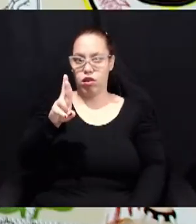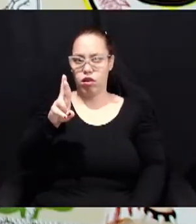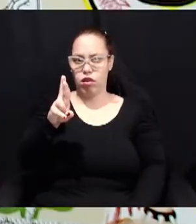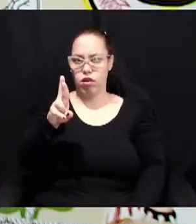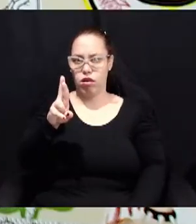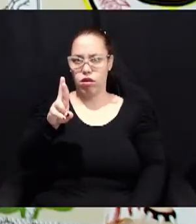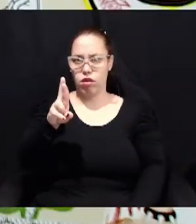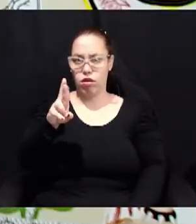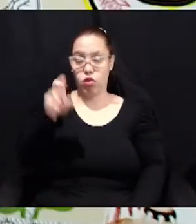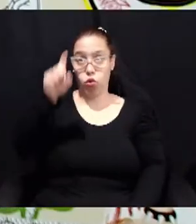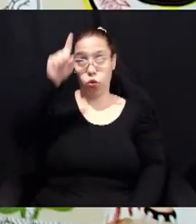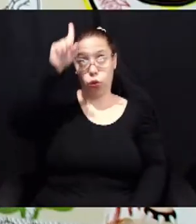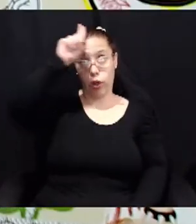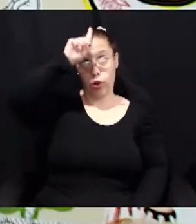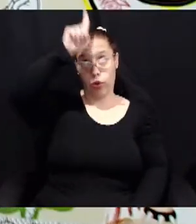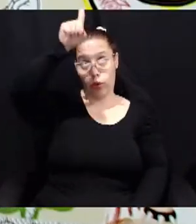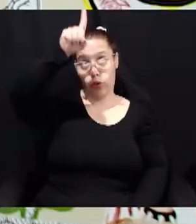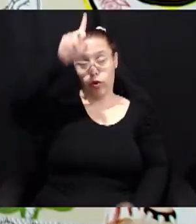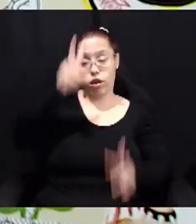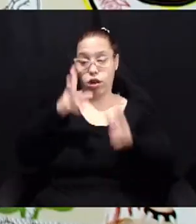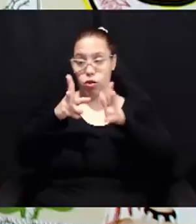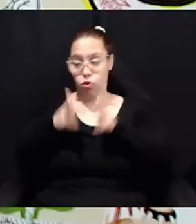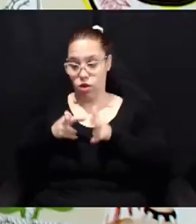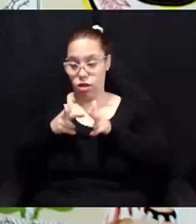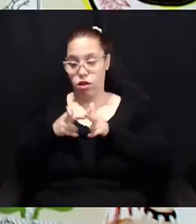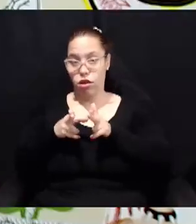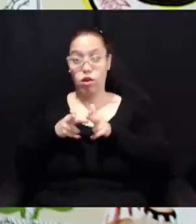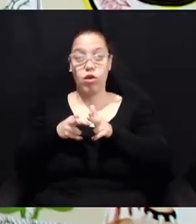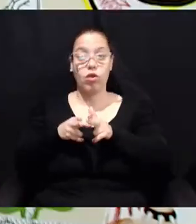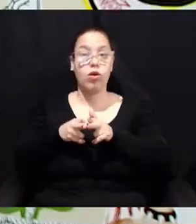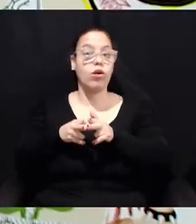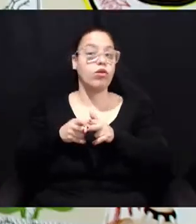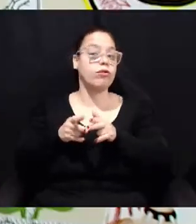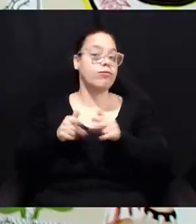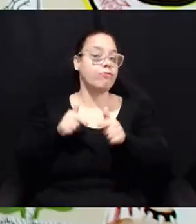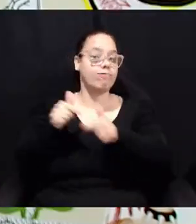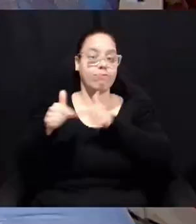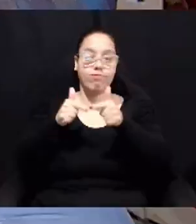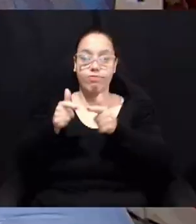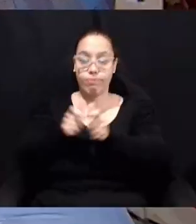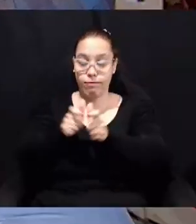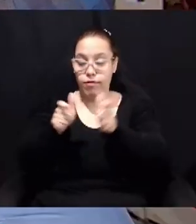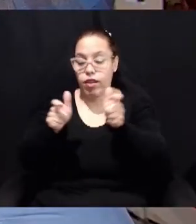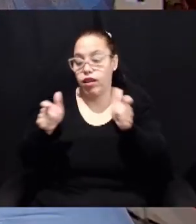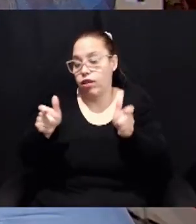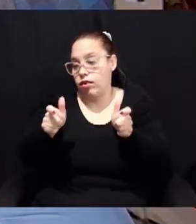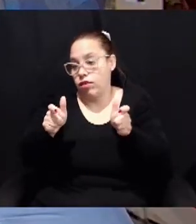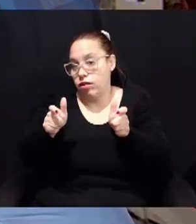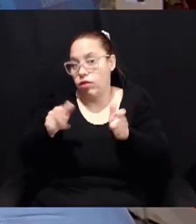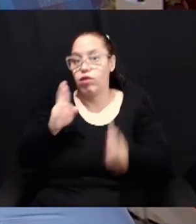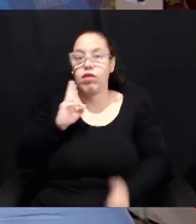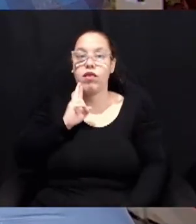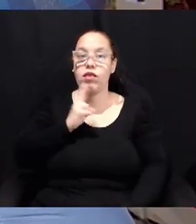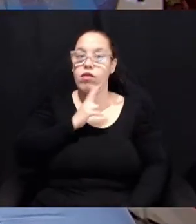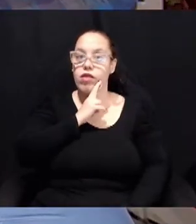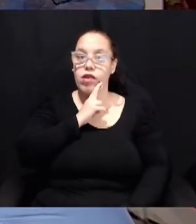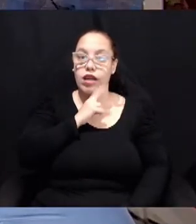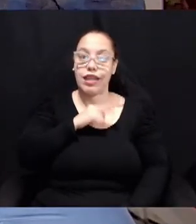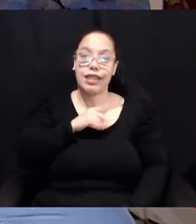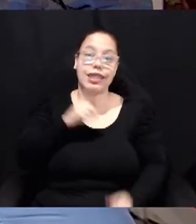coleção. E a gente trabalhou em campanhas muito grandes. Tinha até uns perrengues, né, que você estava